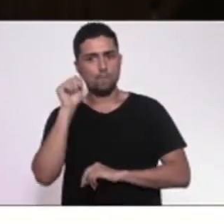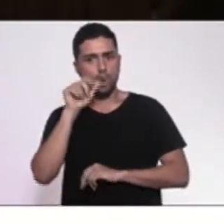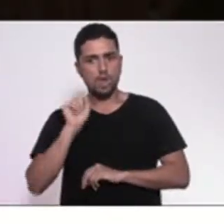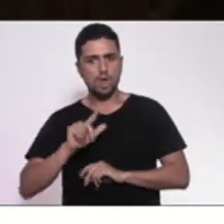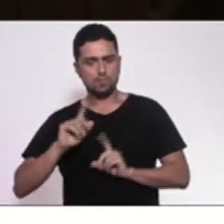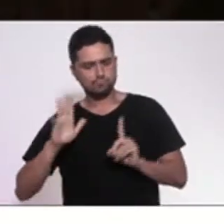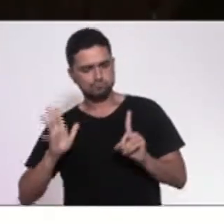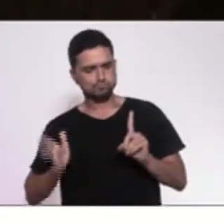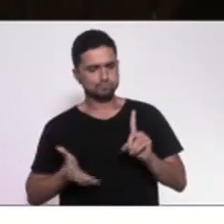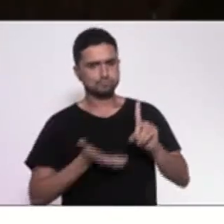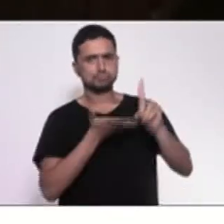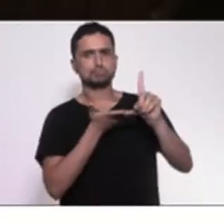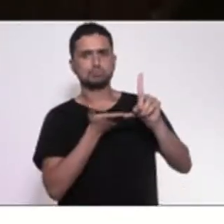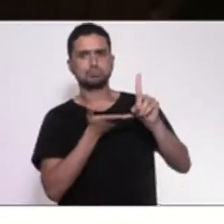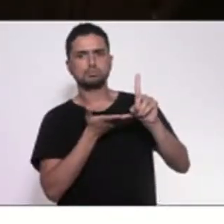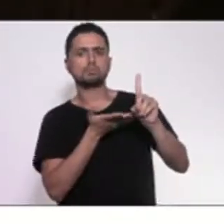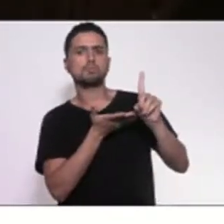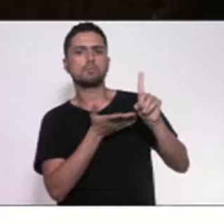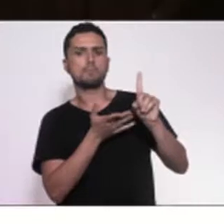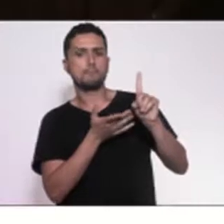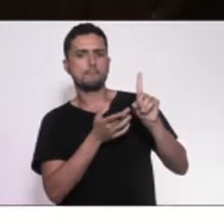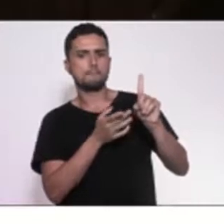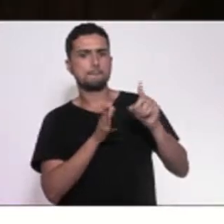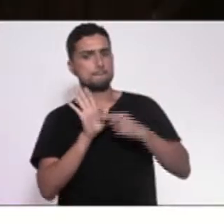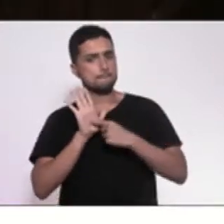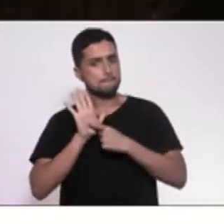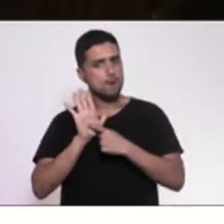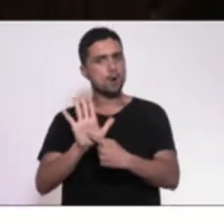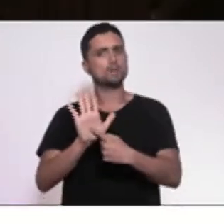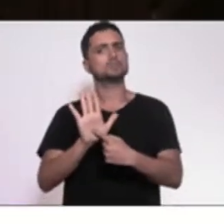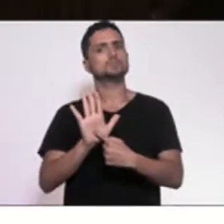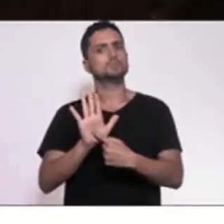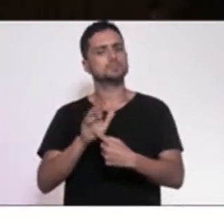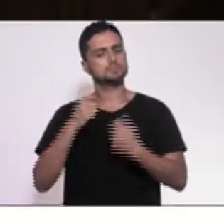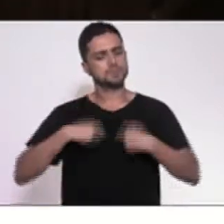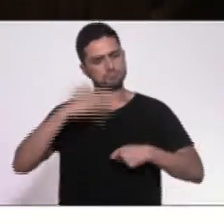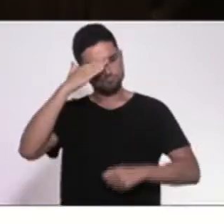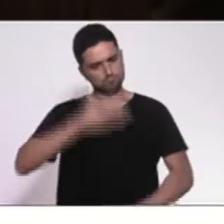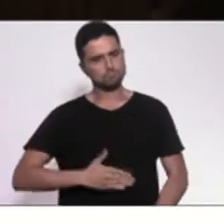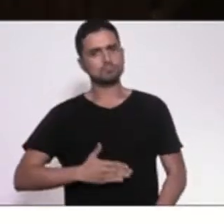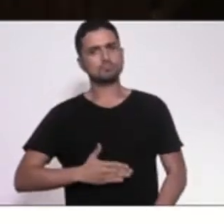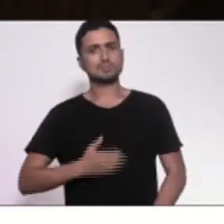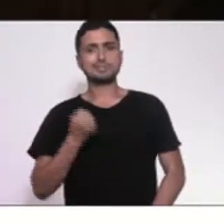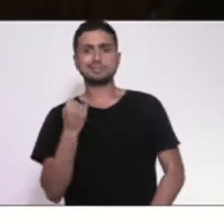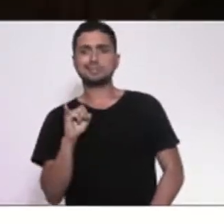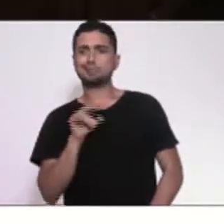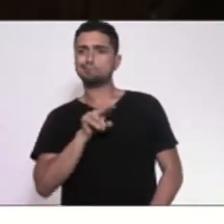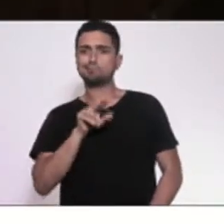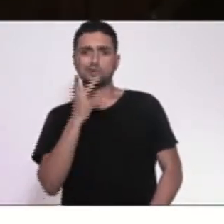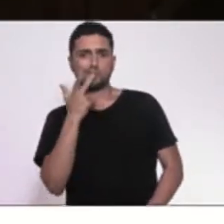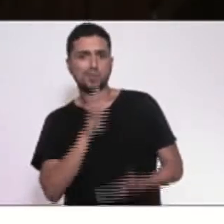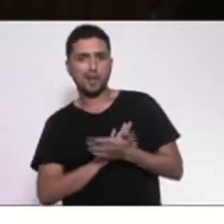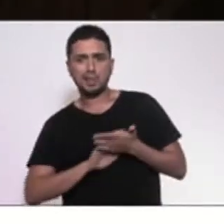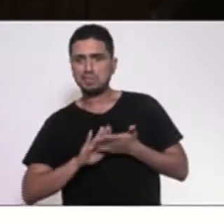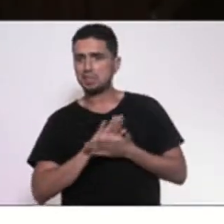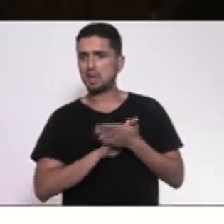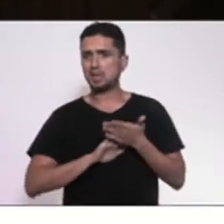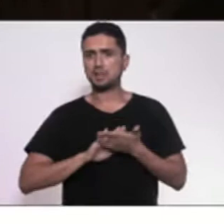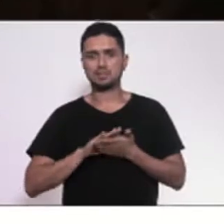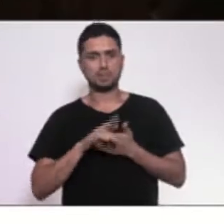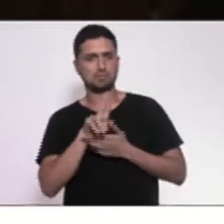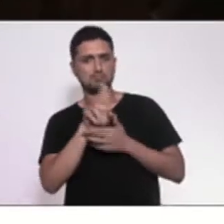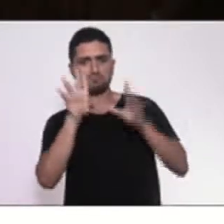fazemos presentes, senhora presidenta. Aquilo que não se nomeia, aquilo que não se fala, aquilo que não se cita,